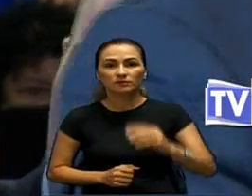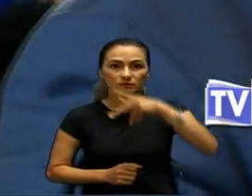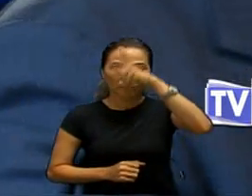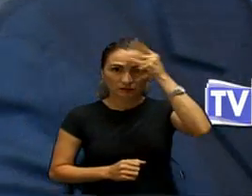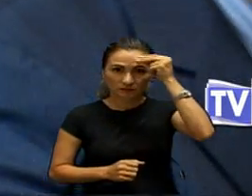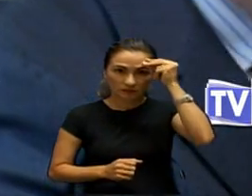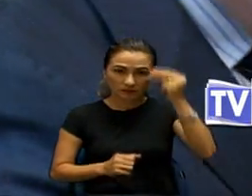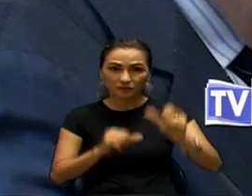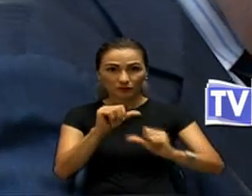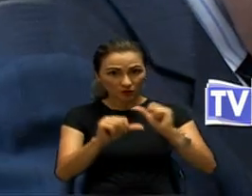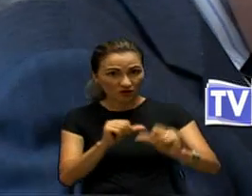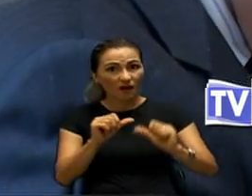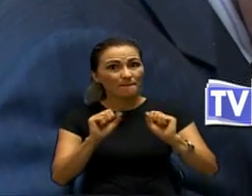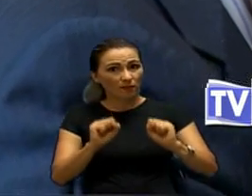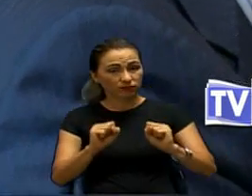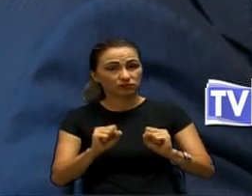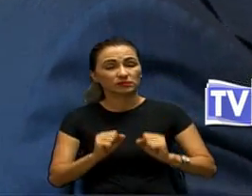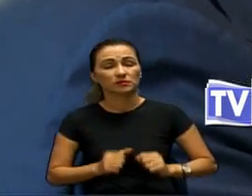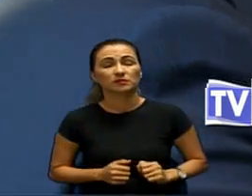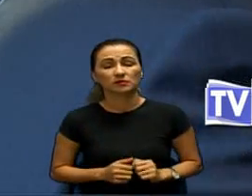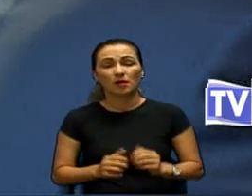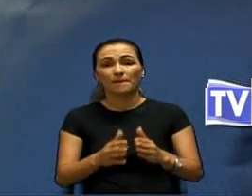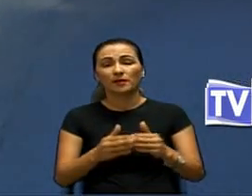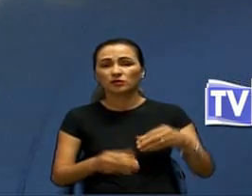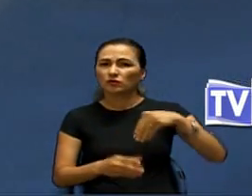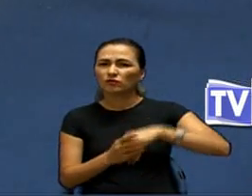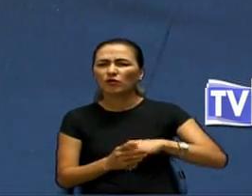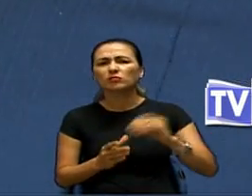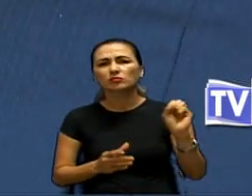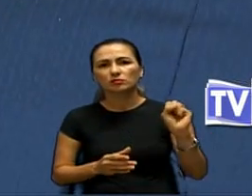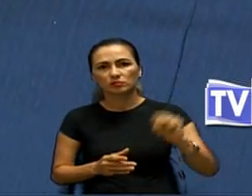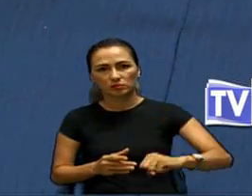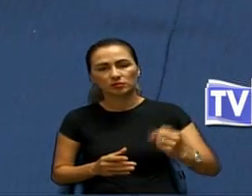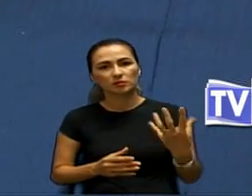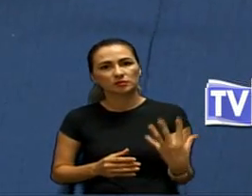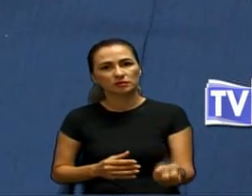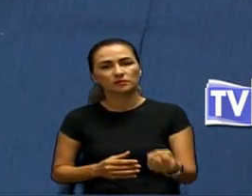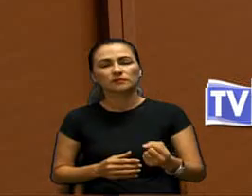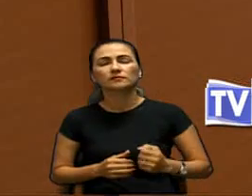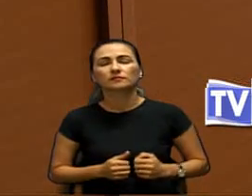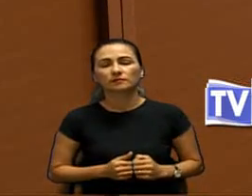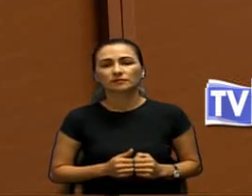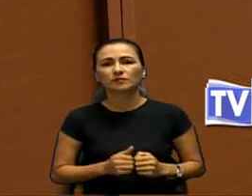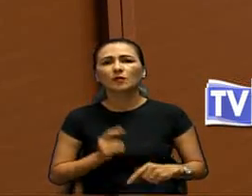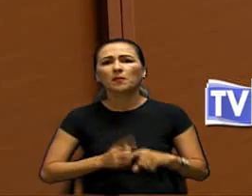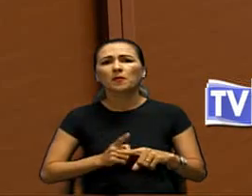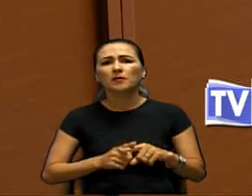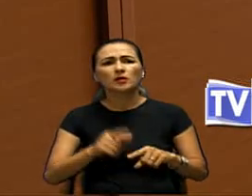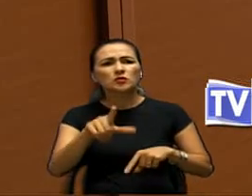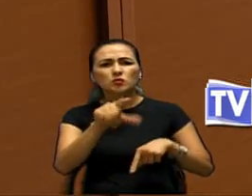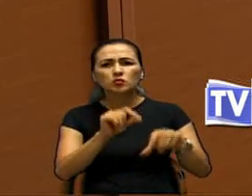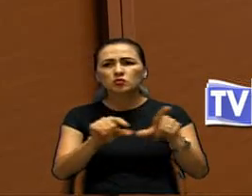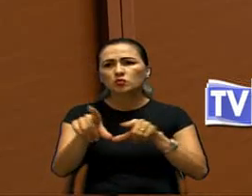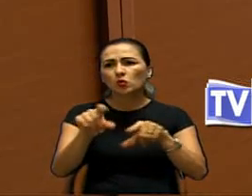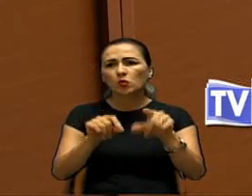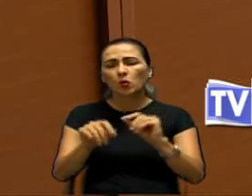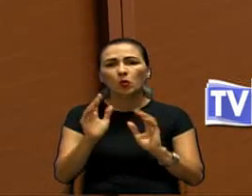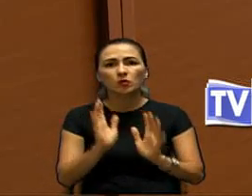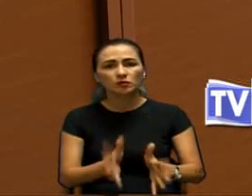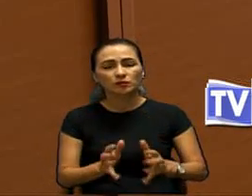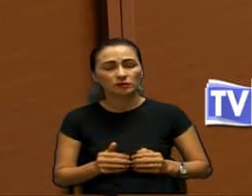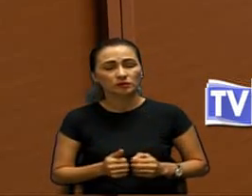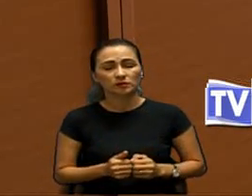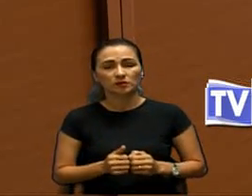reajustar. Eu peço o voto favorável, até porque já foi feita até a seleção, e uma das únicas cidades que paga um